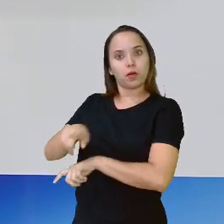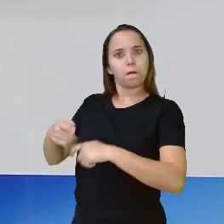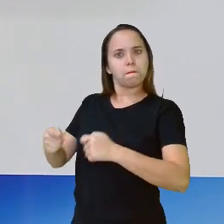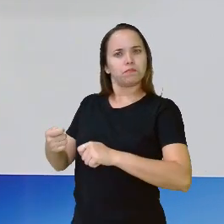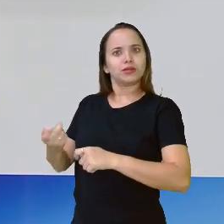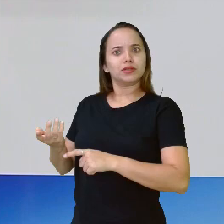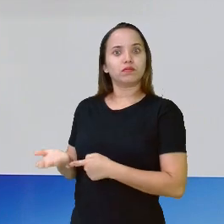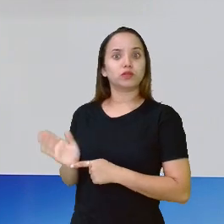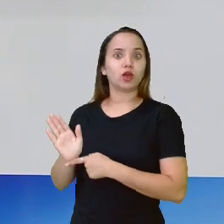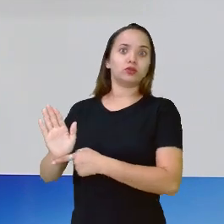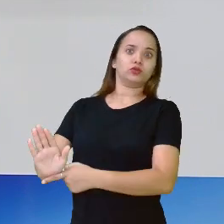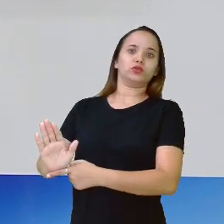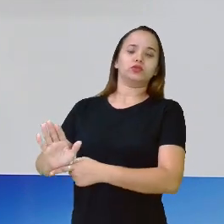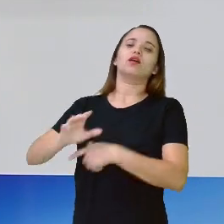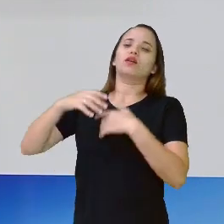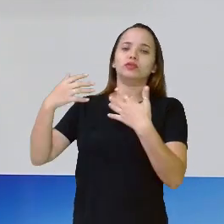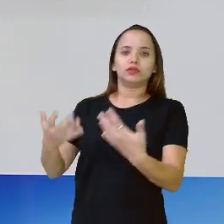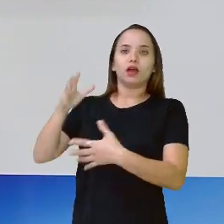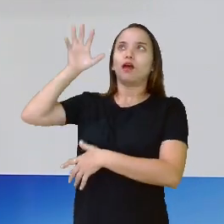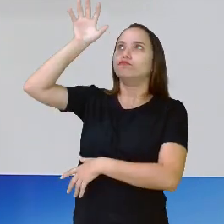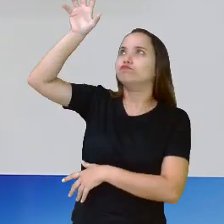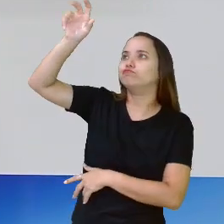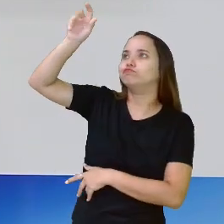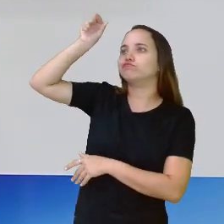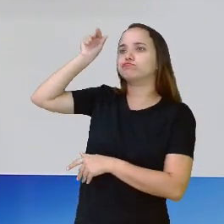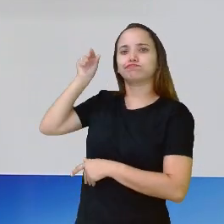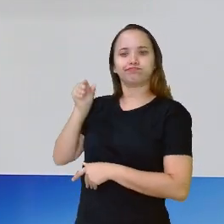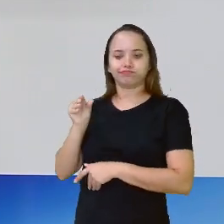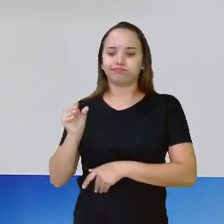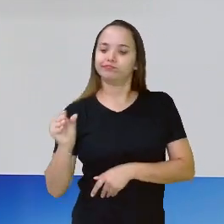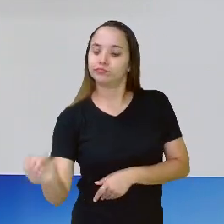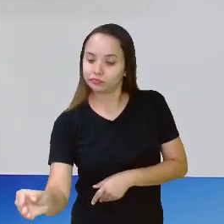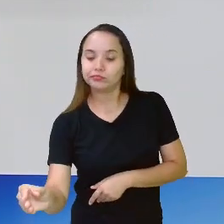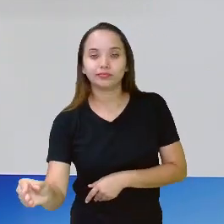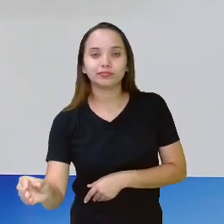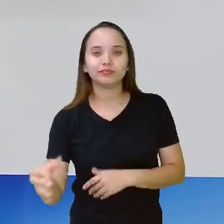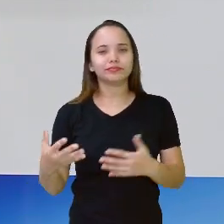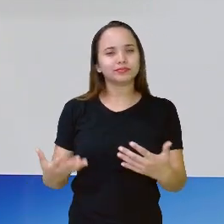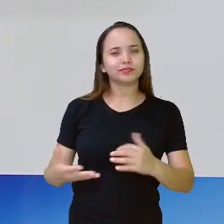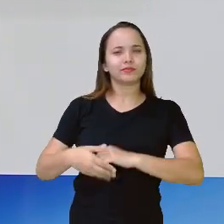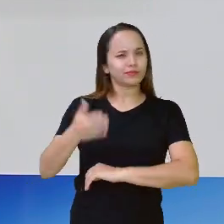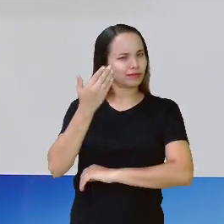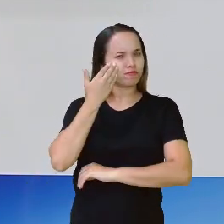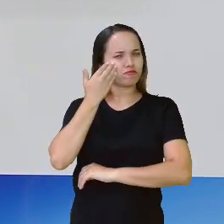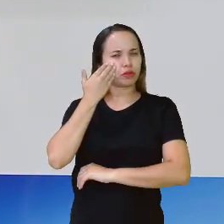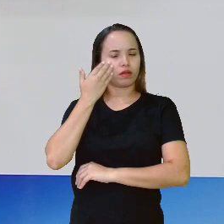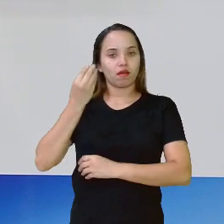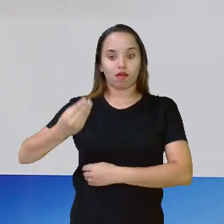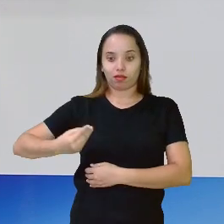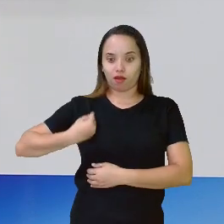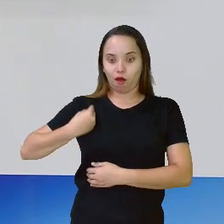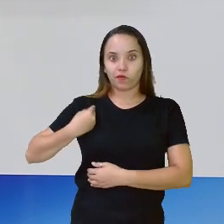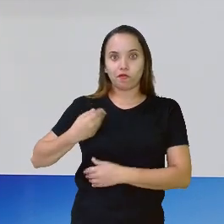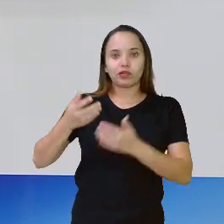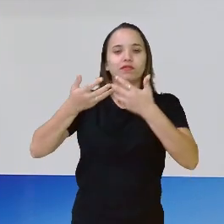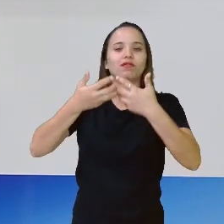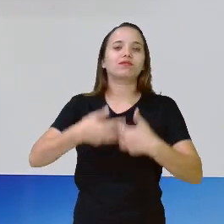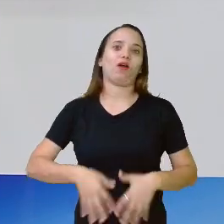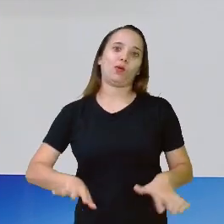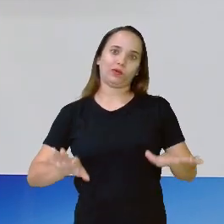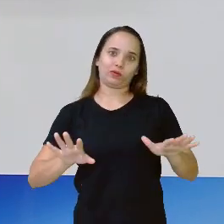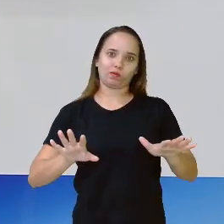e foi e pegou o livro e entregou. Entende como a vivência fica de maneira muito